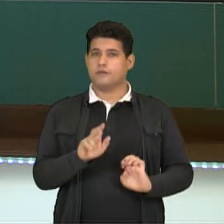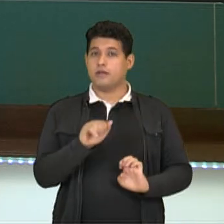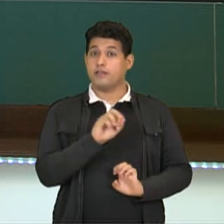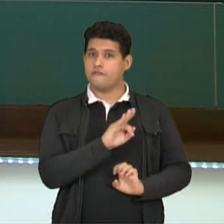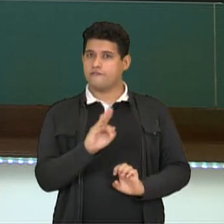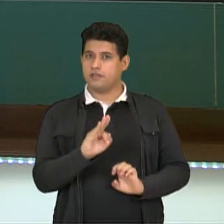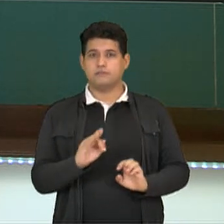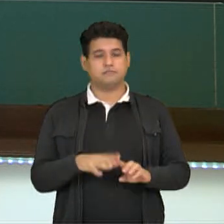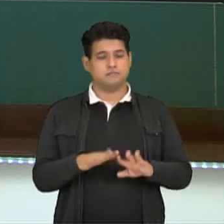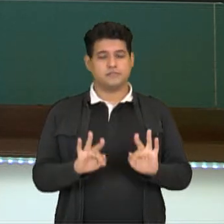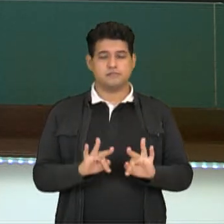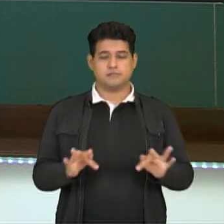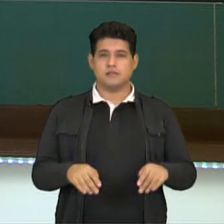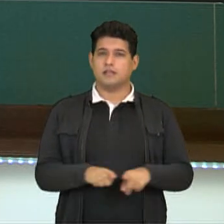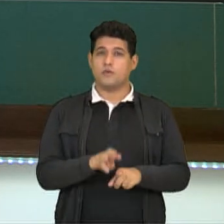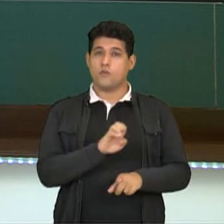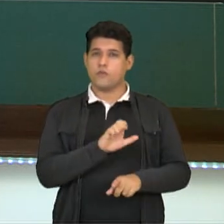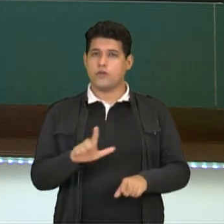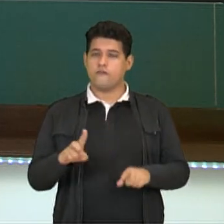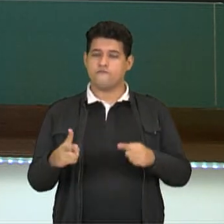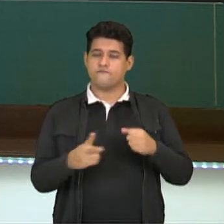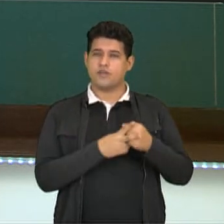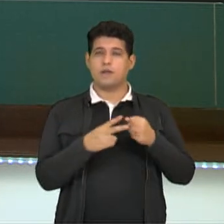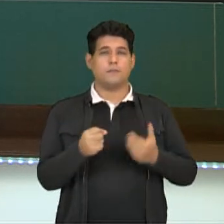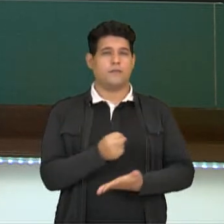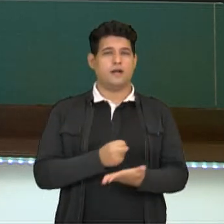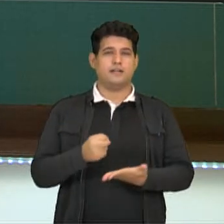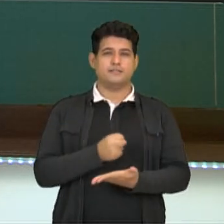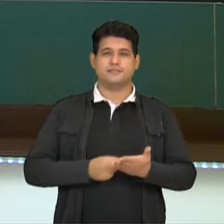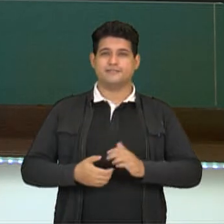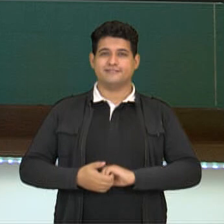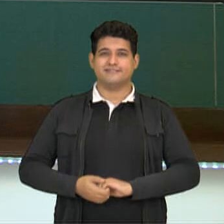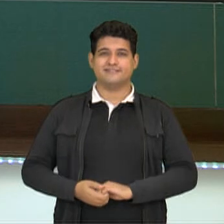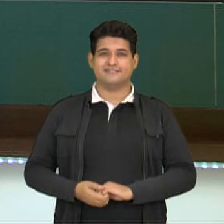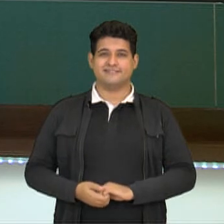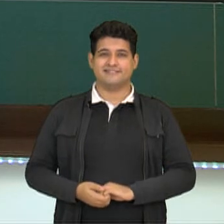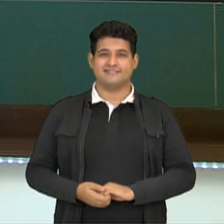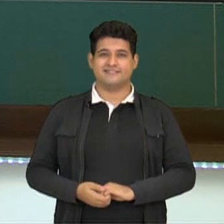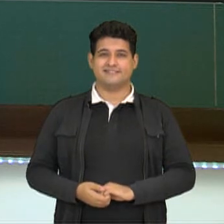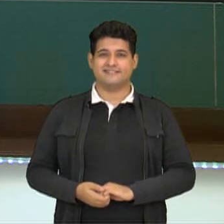if, presente simples, will e o verbo na forma básica.